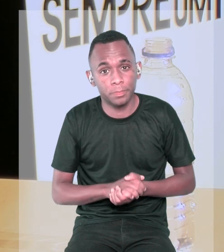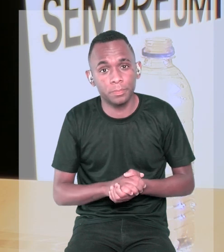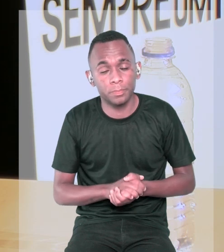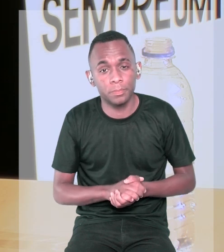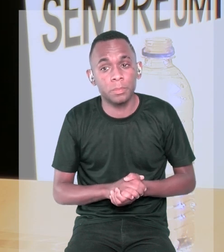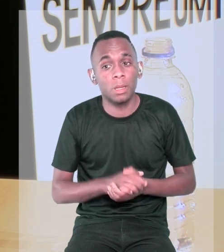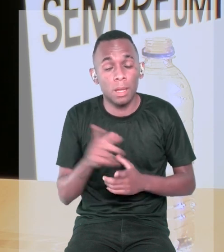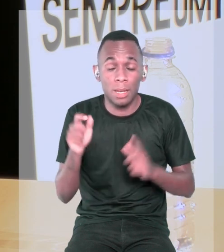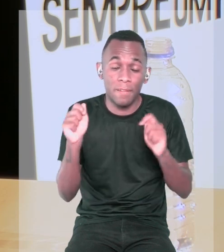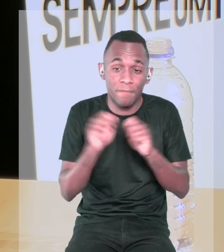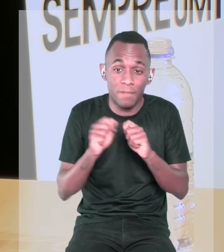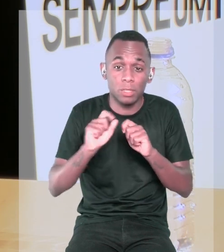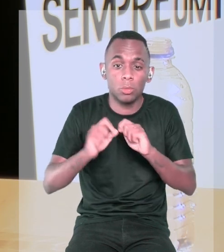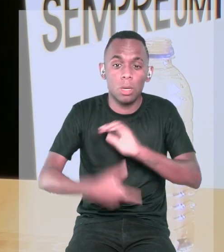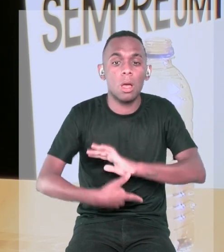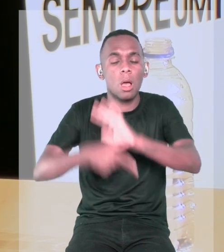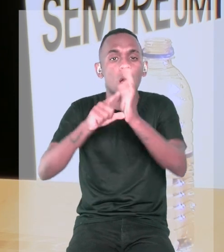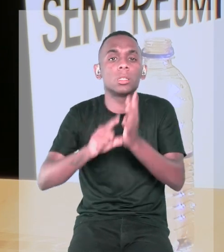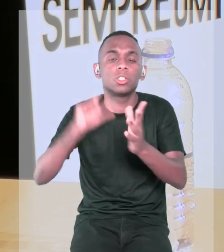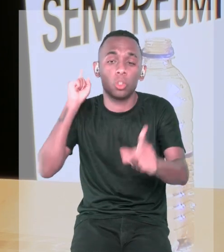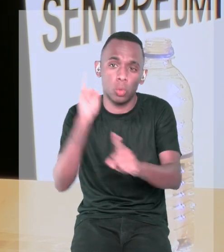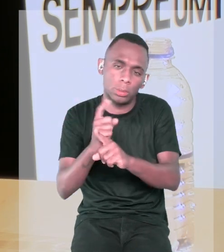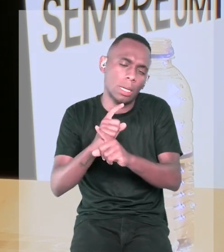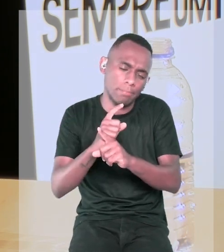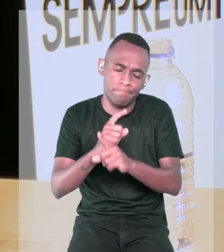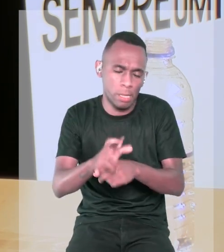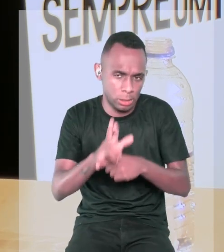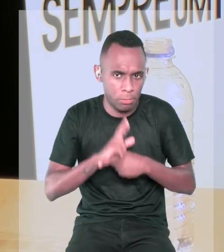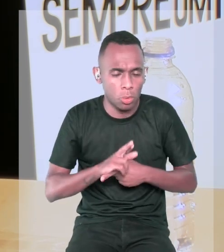pergunta, foi escrever uma carta de amor.